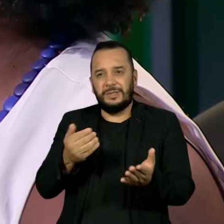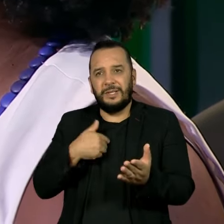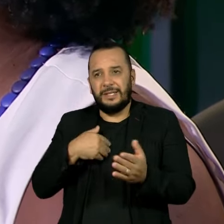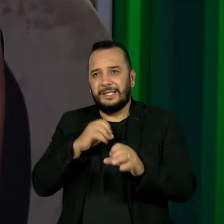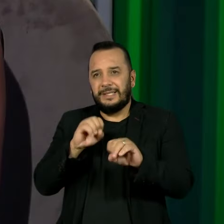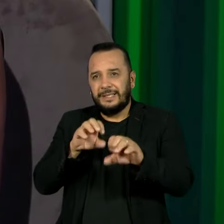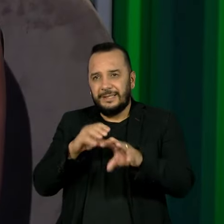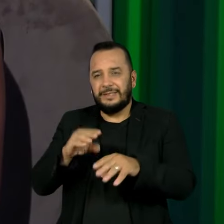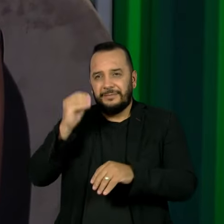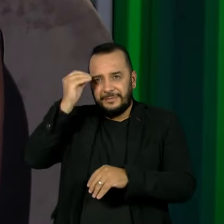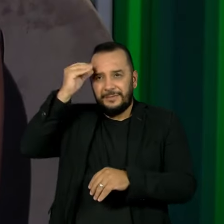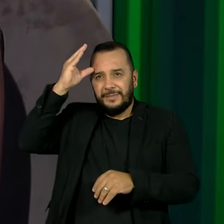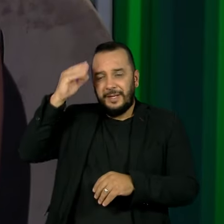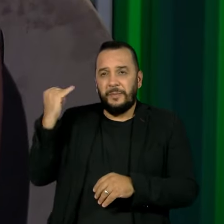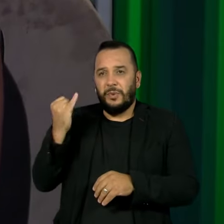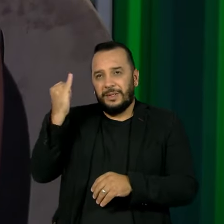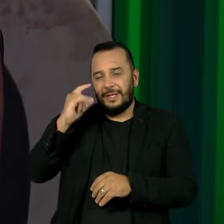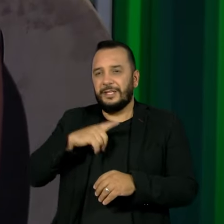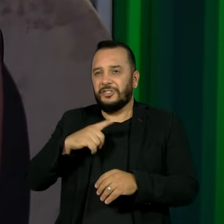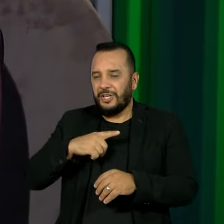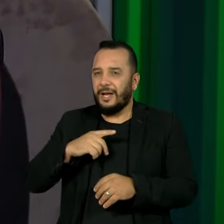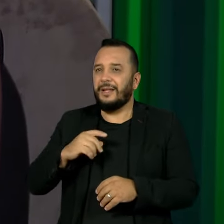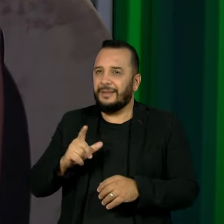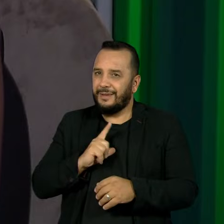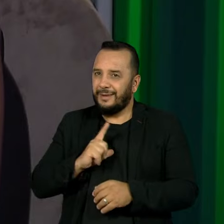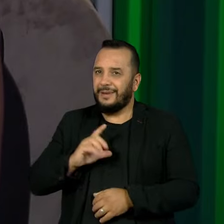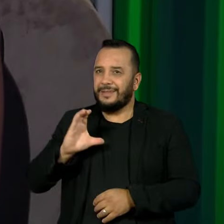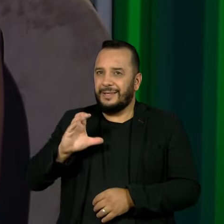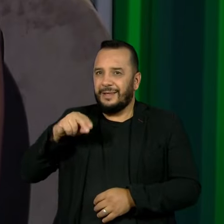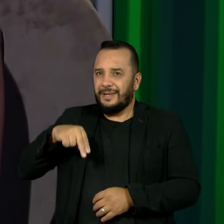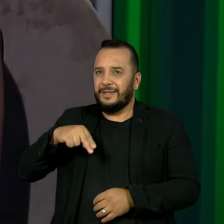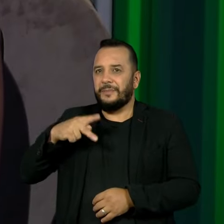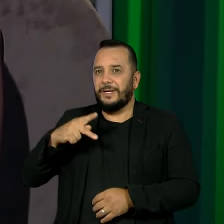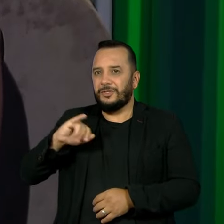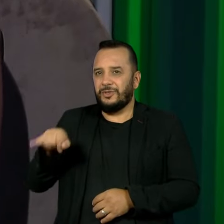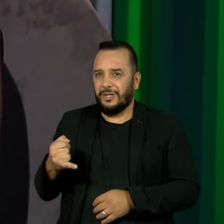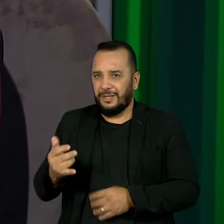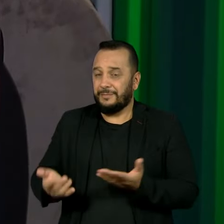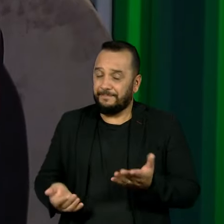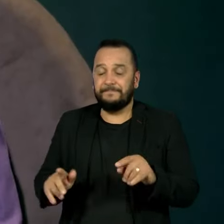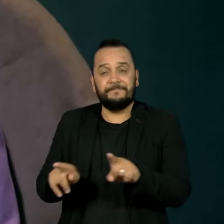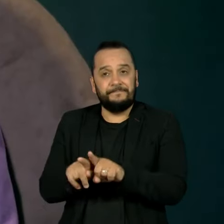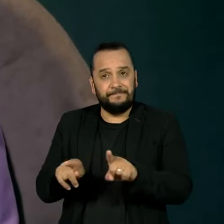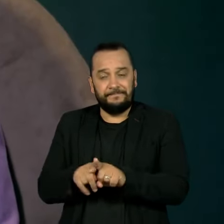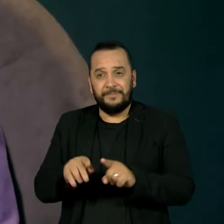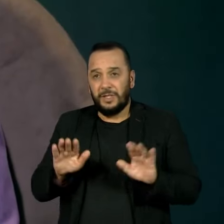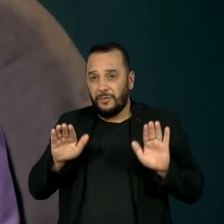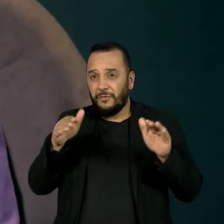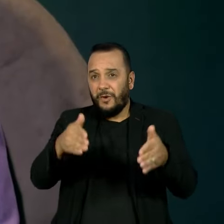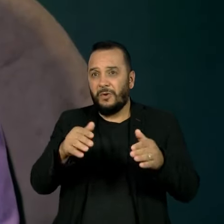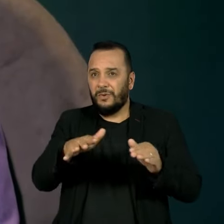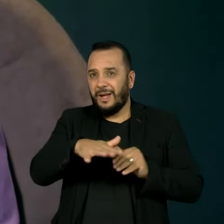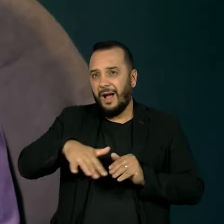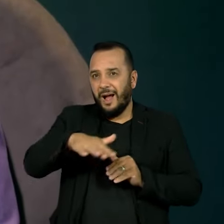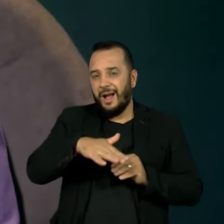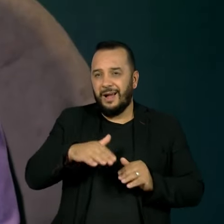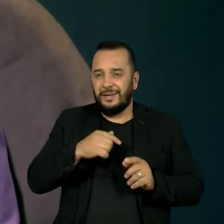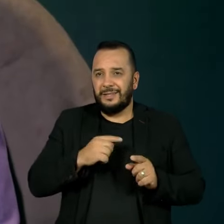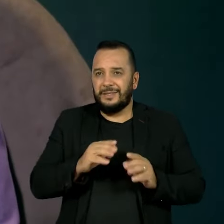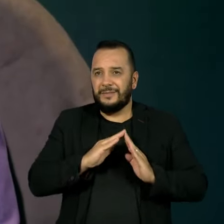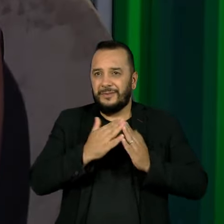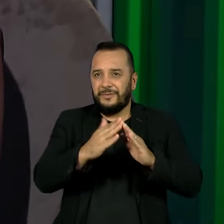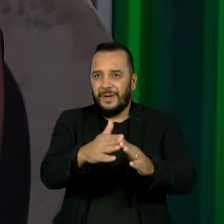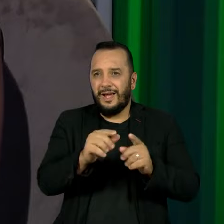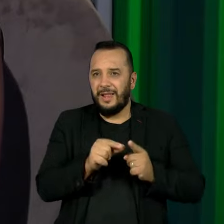formalização. E como o nosso recorte é direcionado para a periferia, quando a gente olha com mais profundidade, né, as favelas